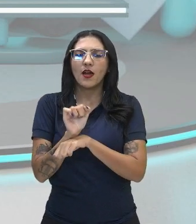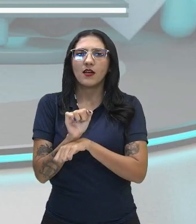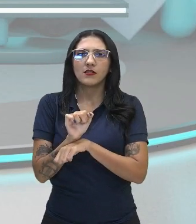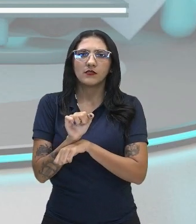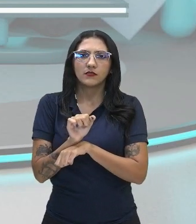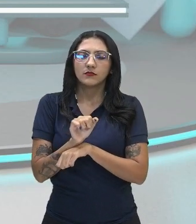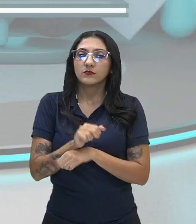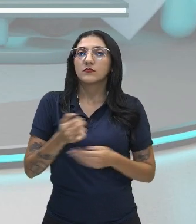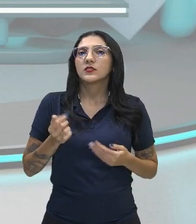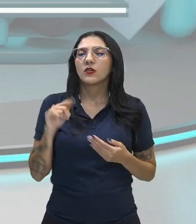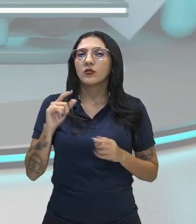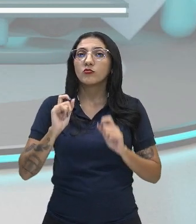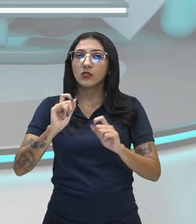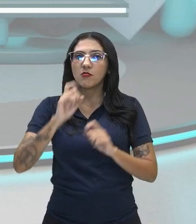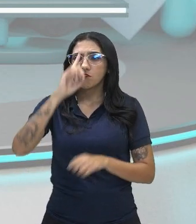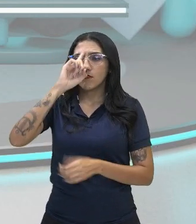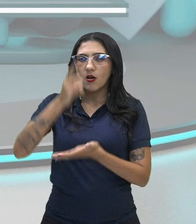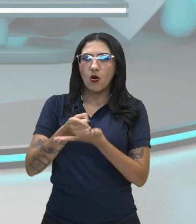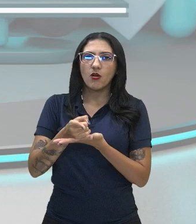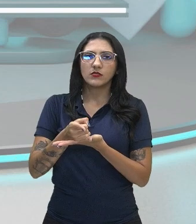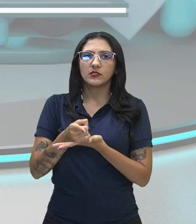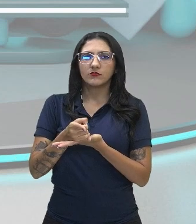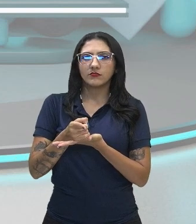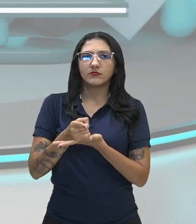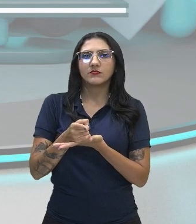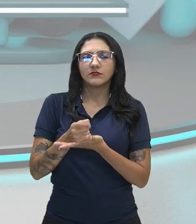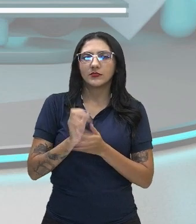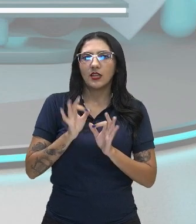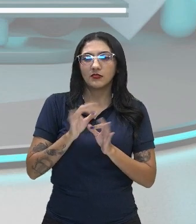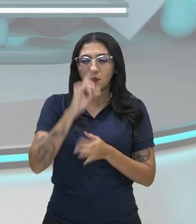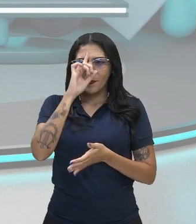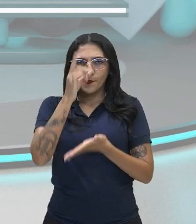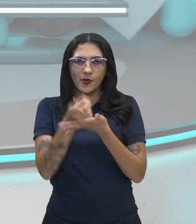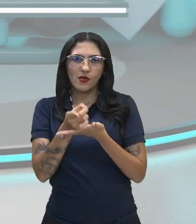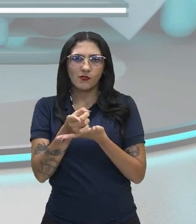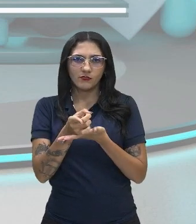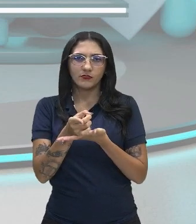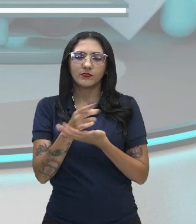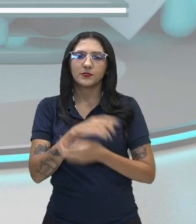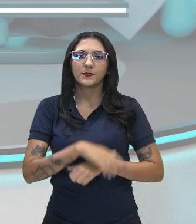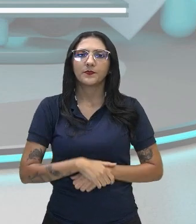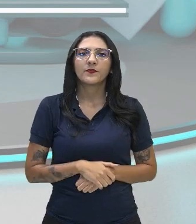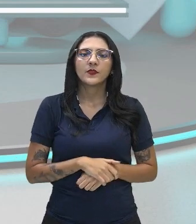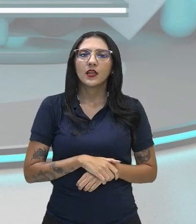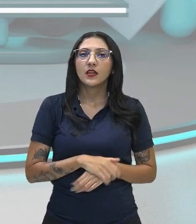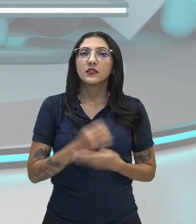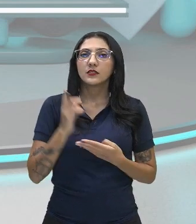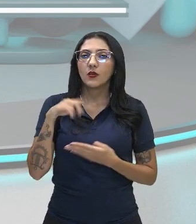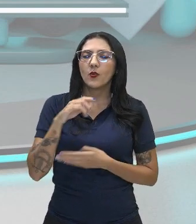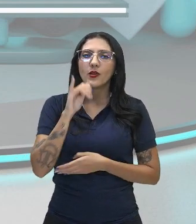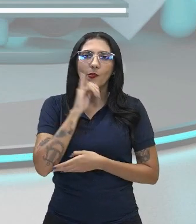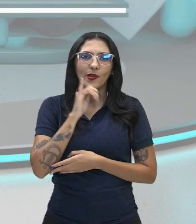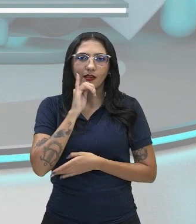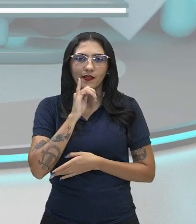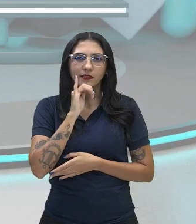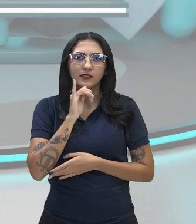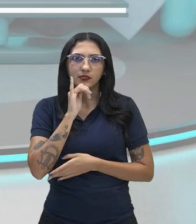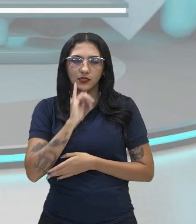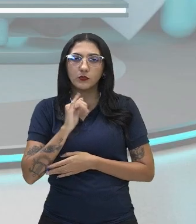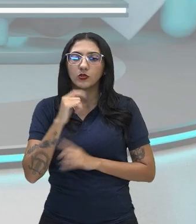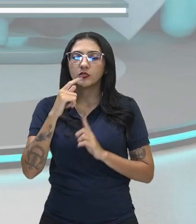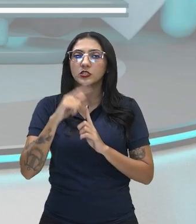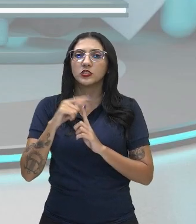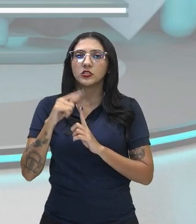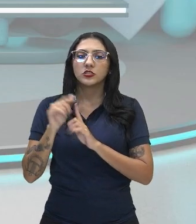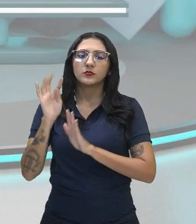aí uma ordem, eu estou dando uma ordem, pare, certo? Então, este aí é um exemplo de